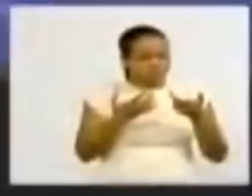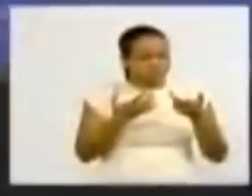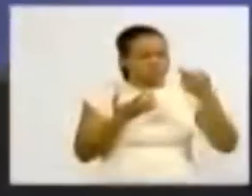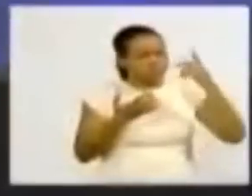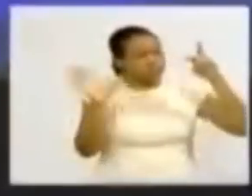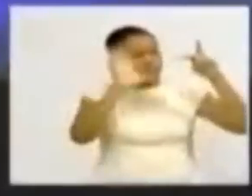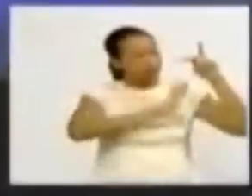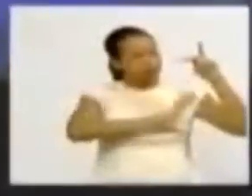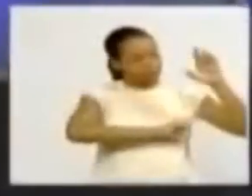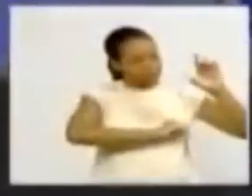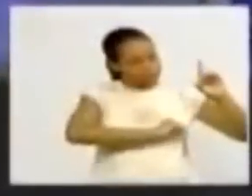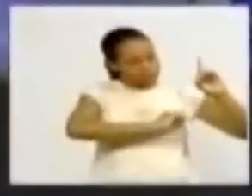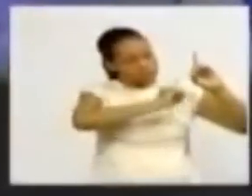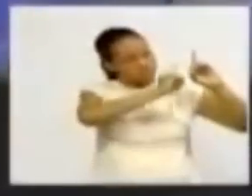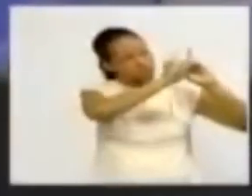a riqueza do seu amor,